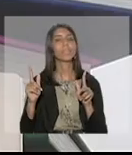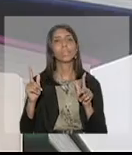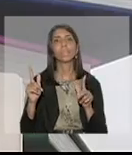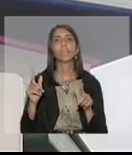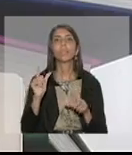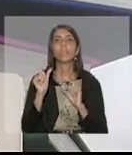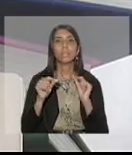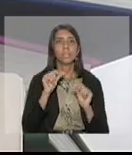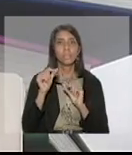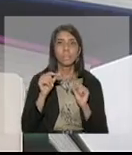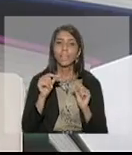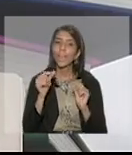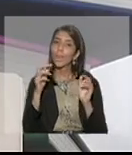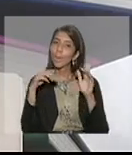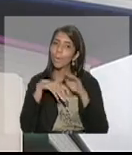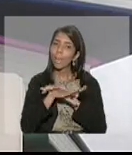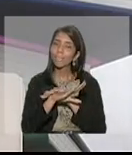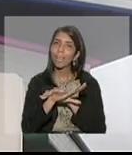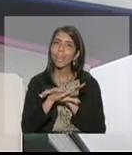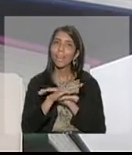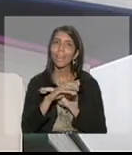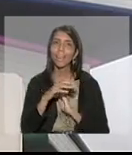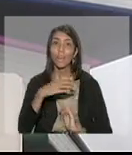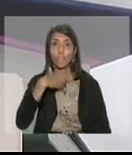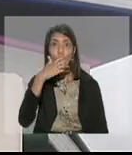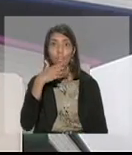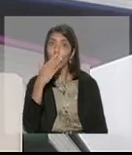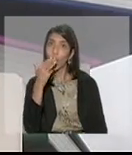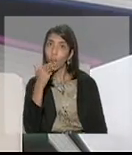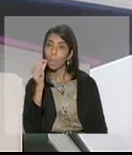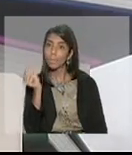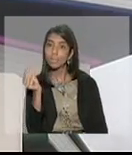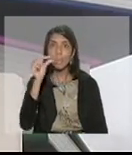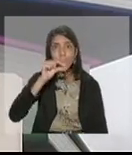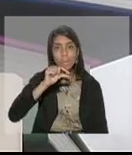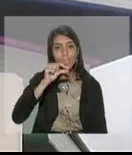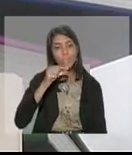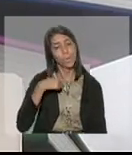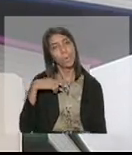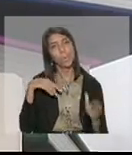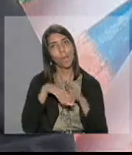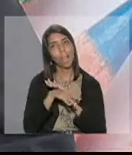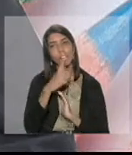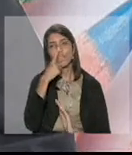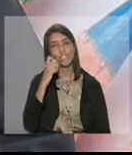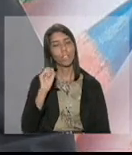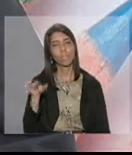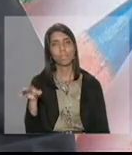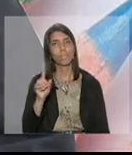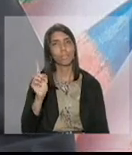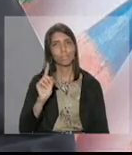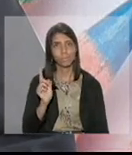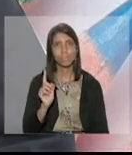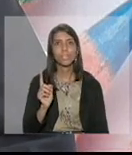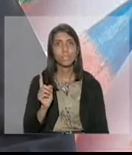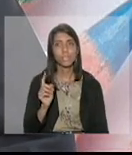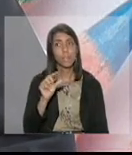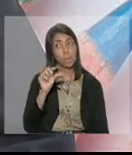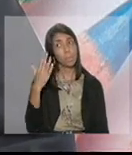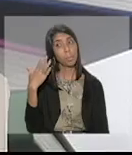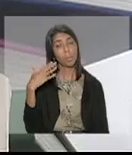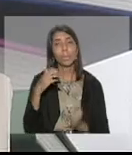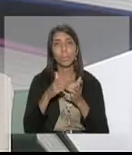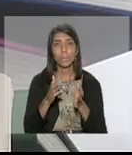incomum, que é guardar as sementes das frutas que eu como. É mesmo? Eu passei... Quando?